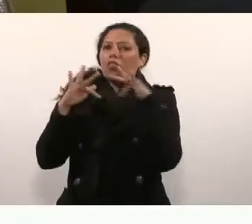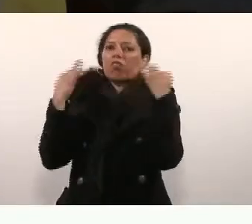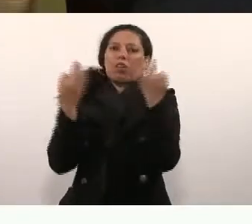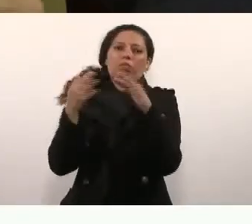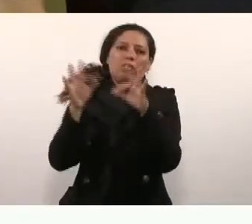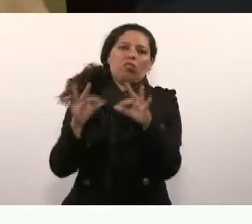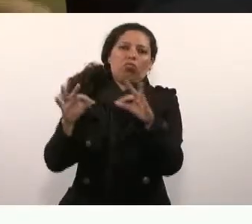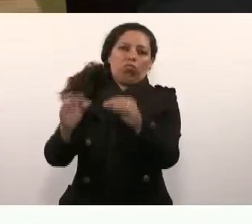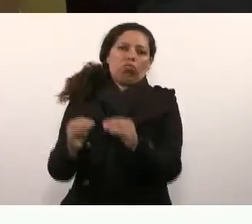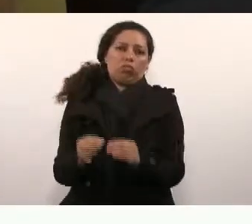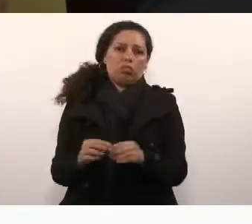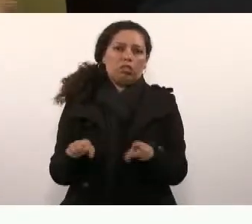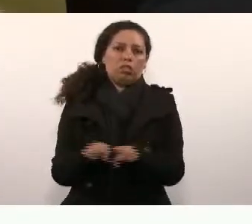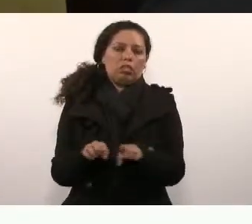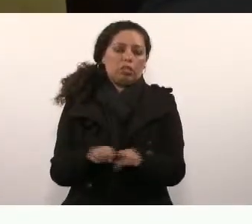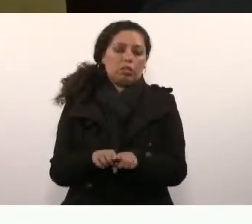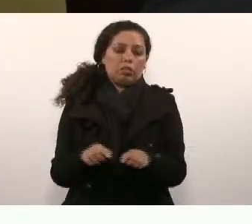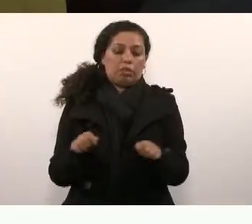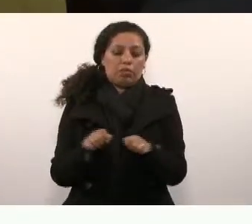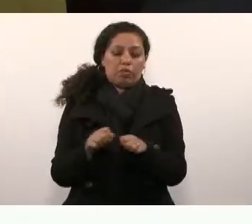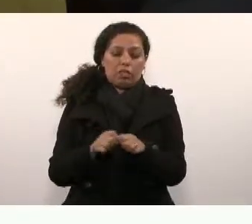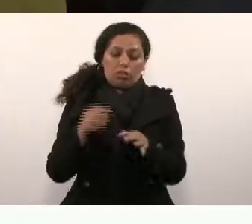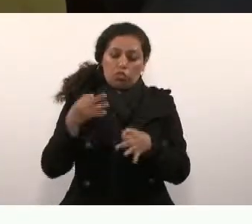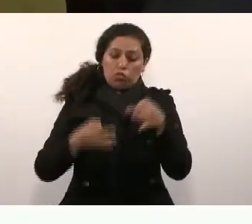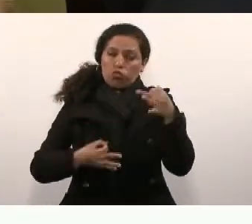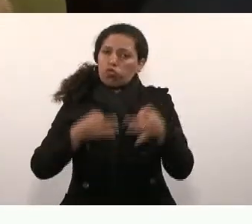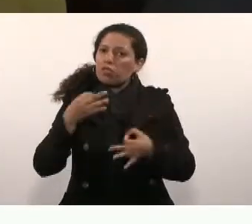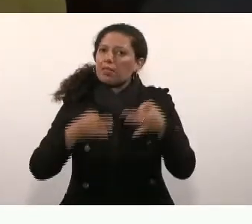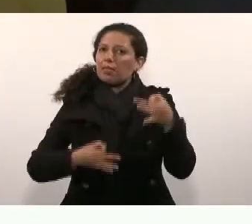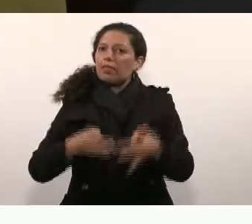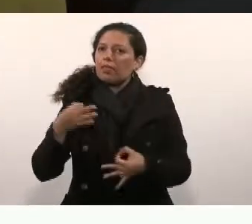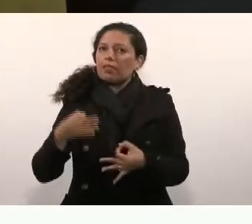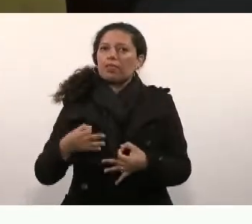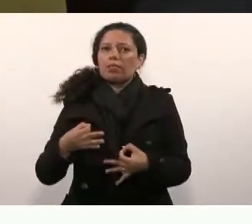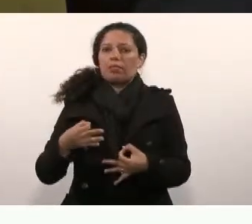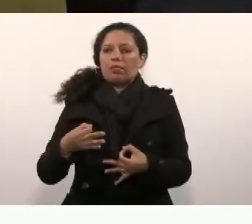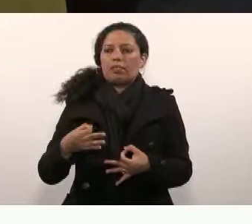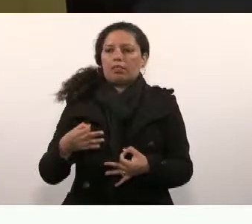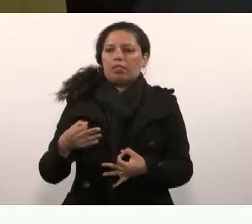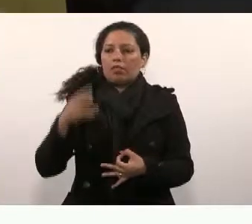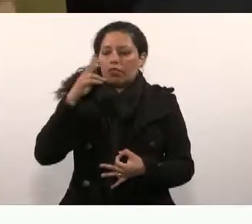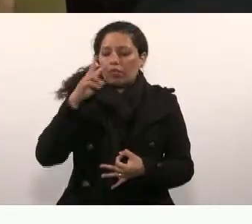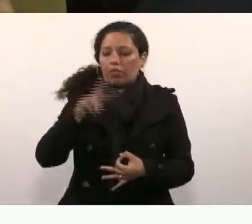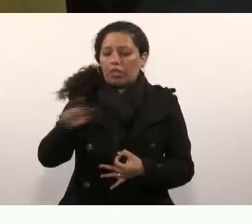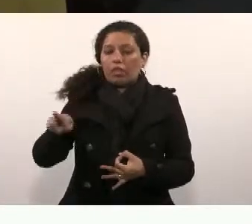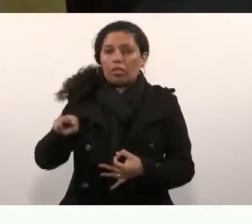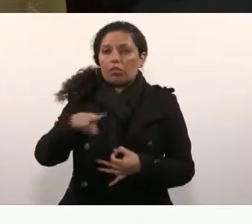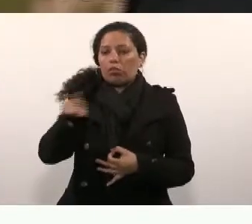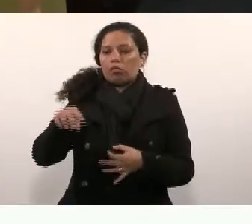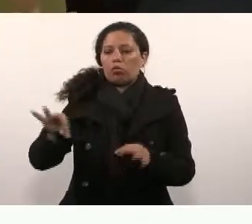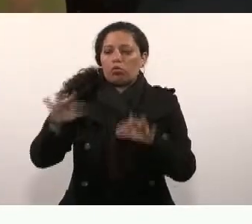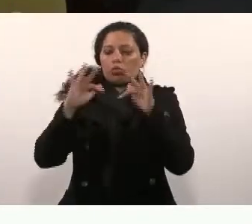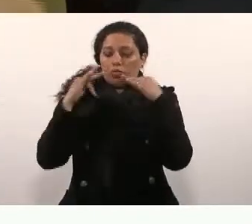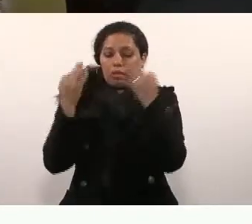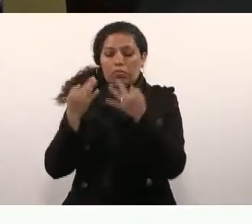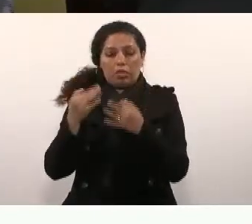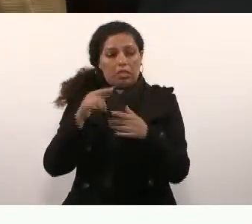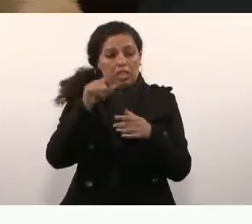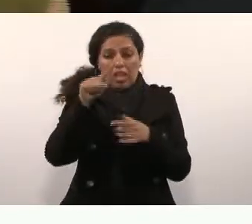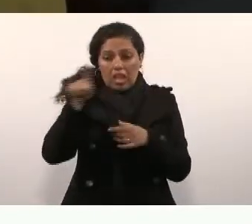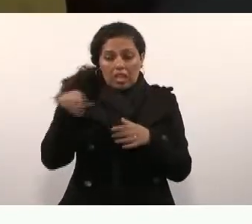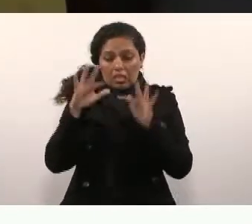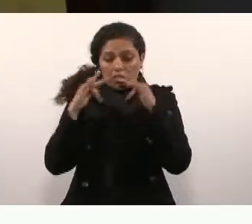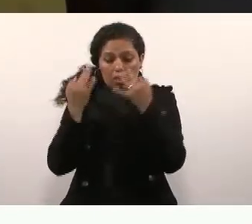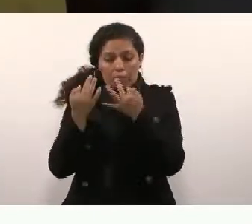e no mínimo fazer justiça com essas famílias. Você vê como que elas terminaram. de expulso, sem